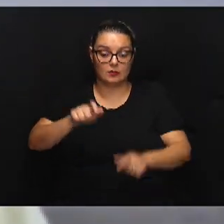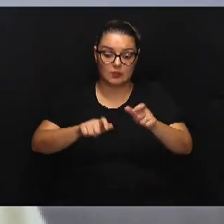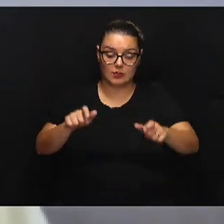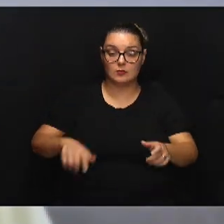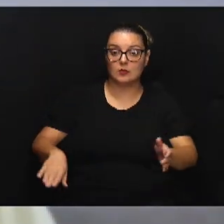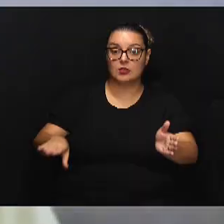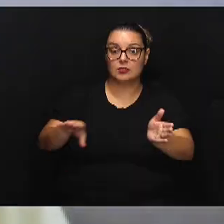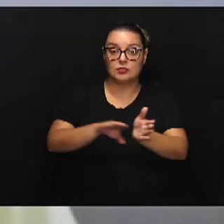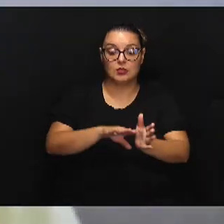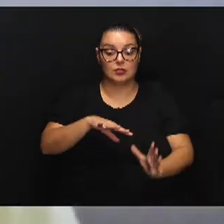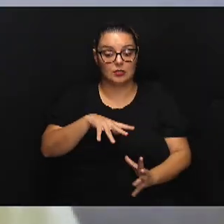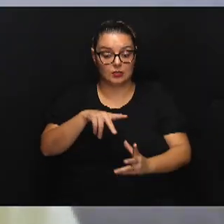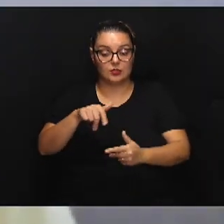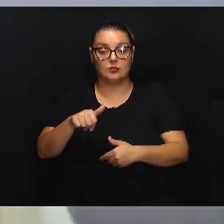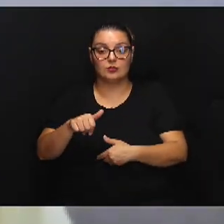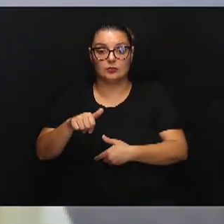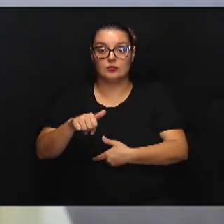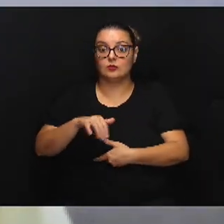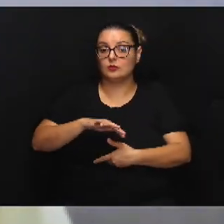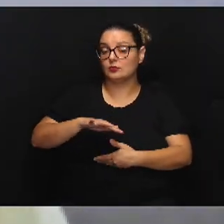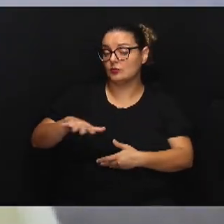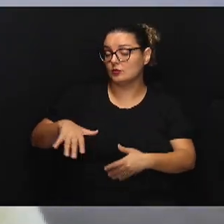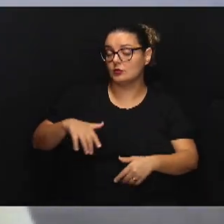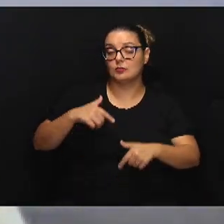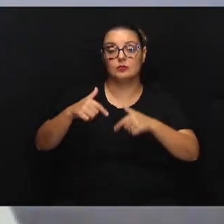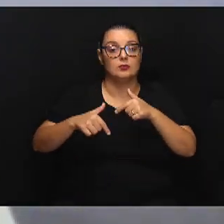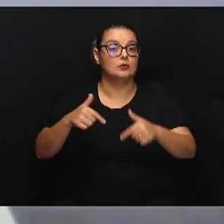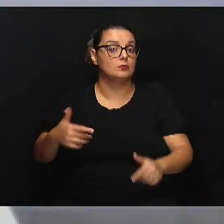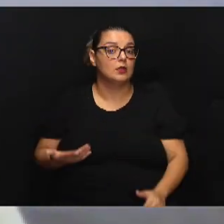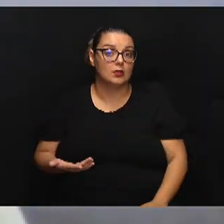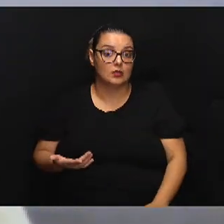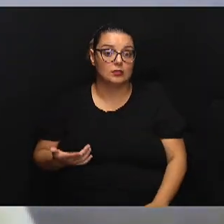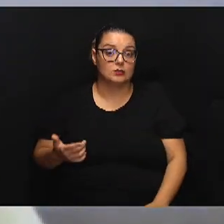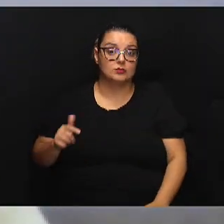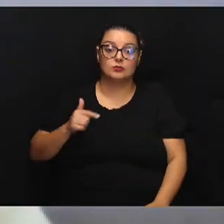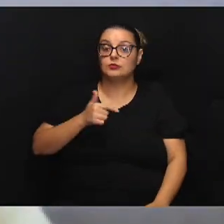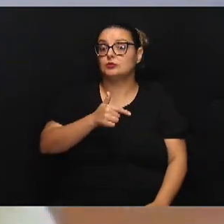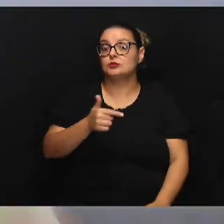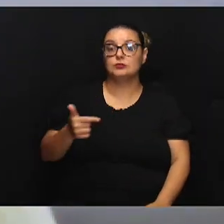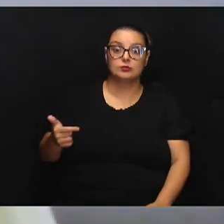chegarem no mundo, no universo do trabalho, sem os